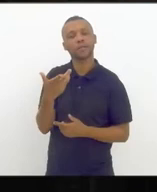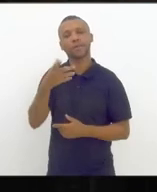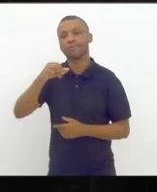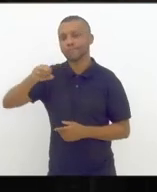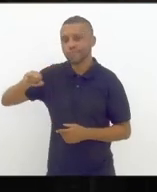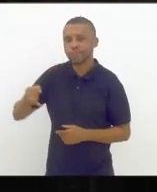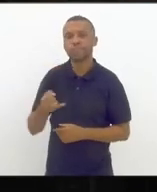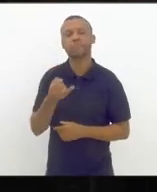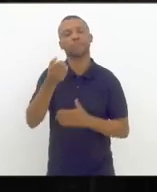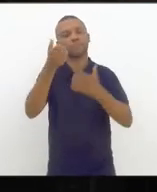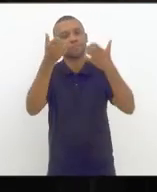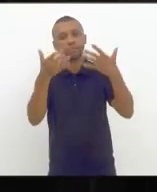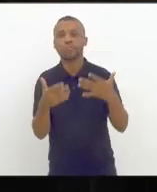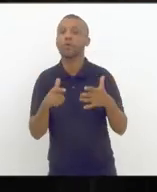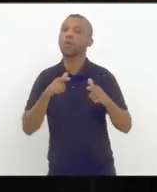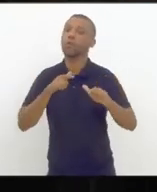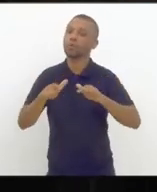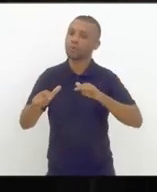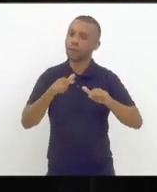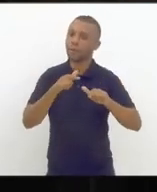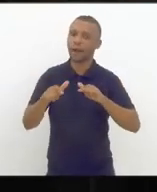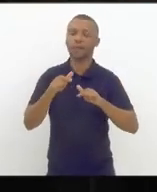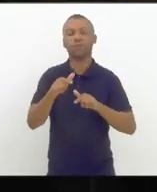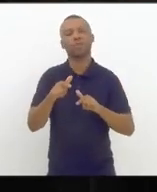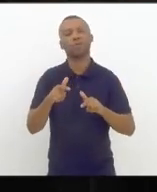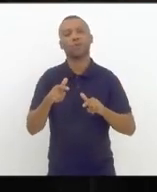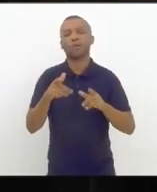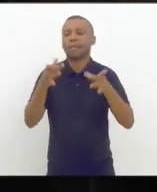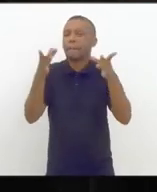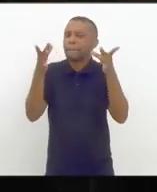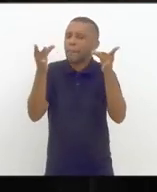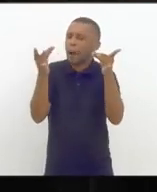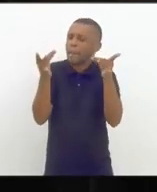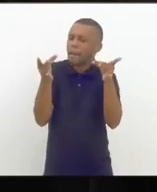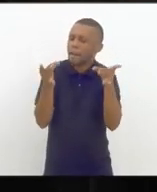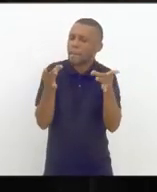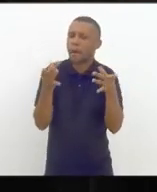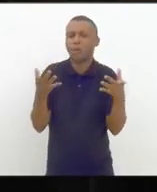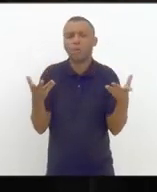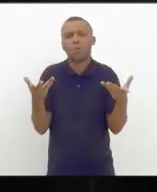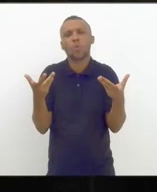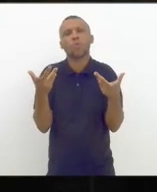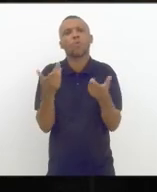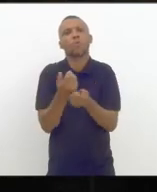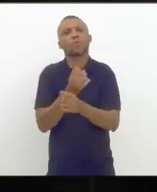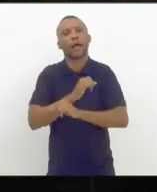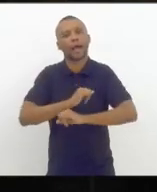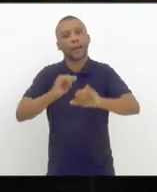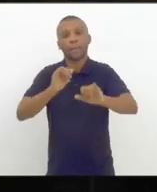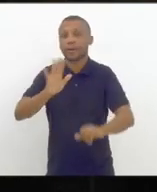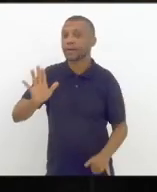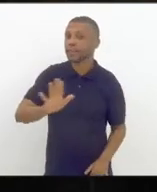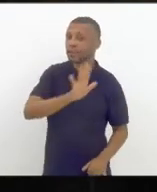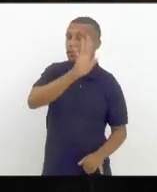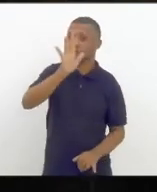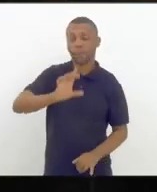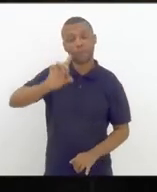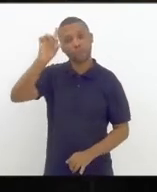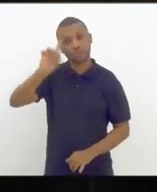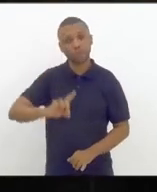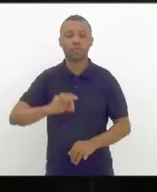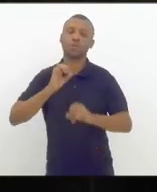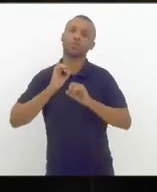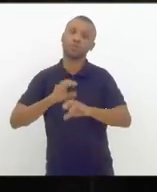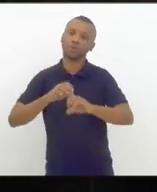Sobretudo o trabalho orgulho minucioso qualificado da campanha Nacional pelo direito à educação ao produzir